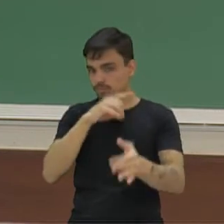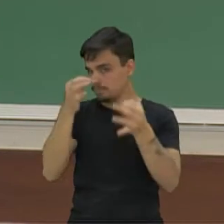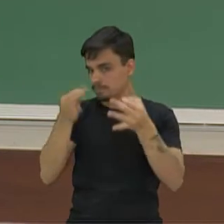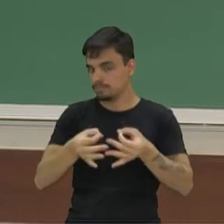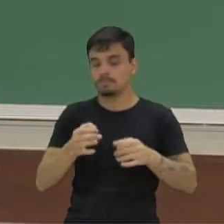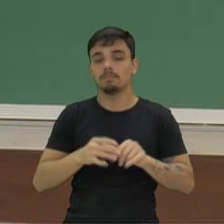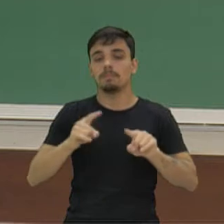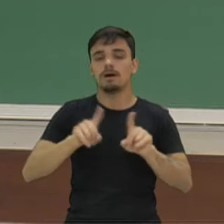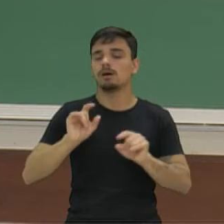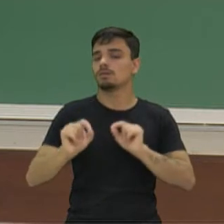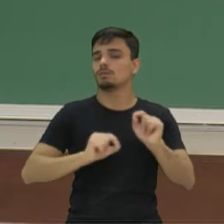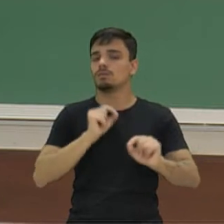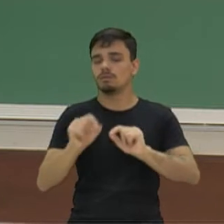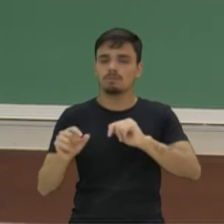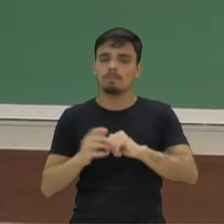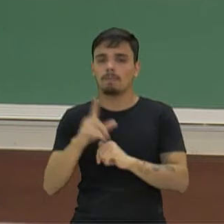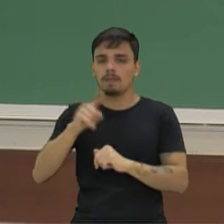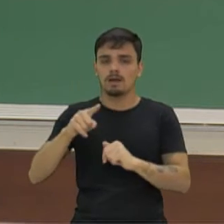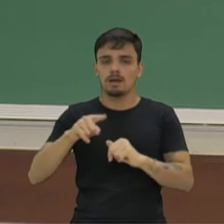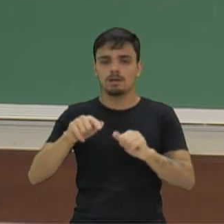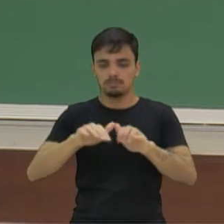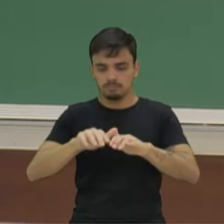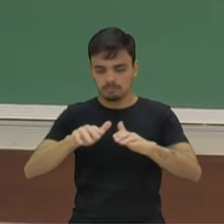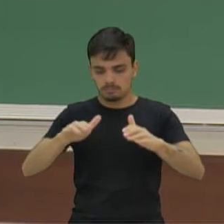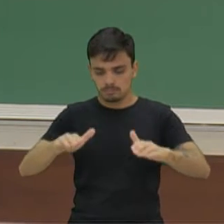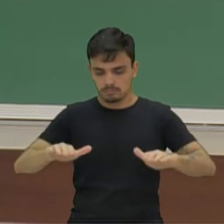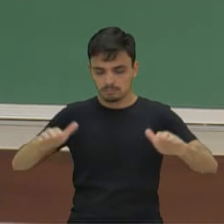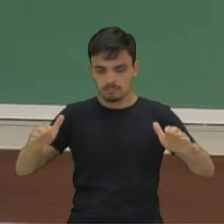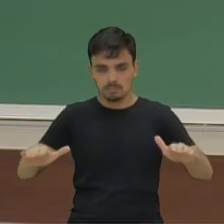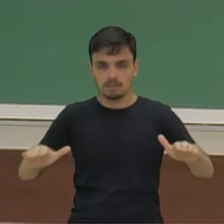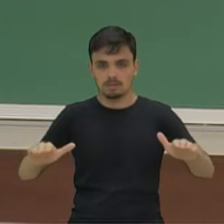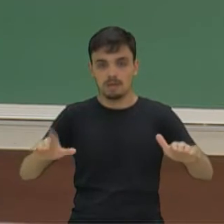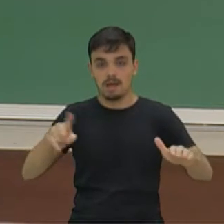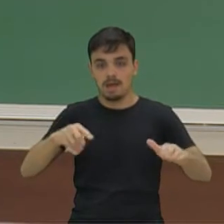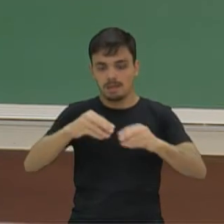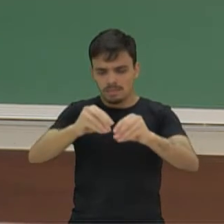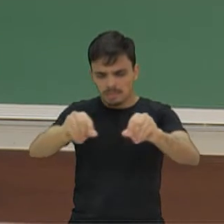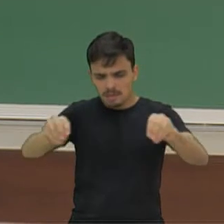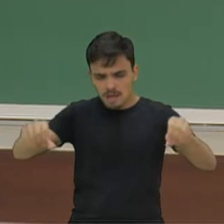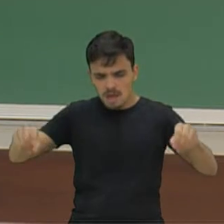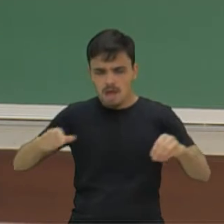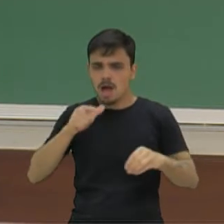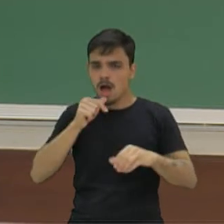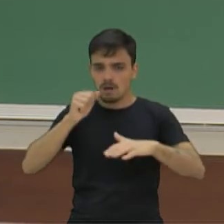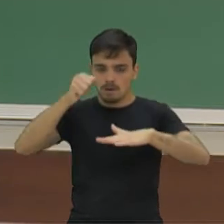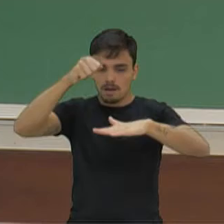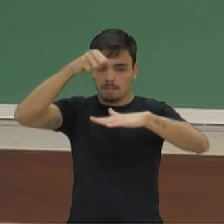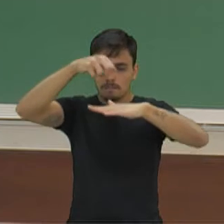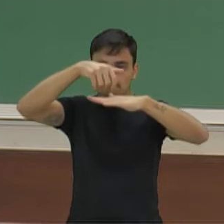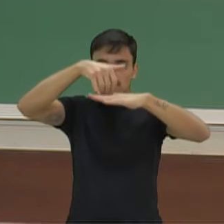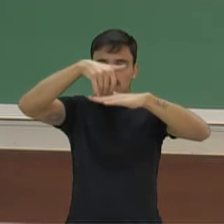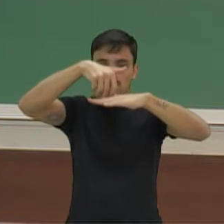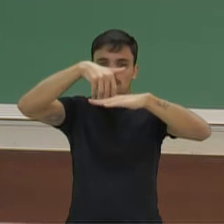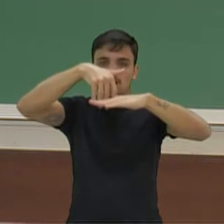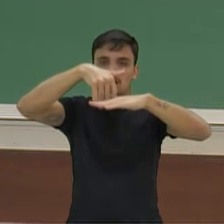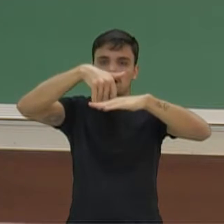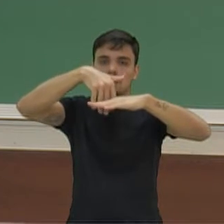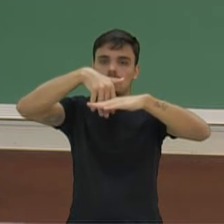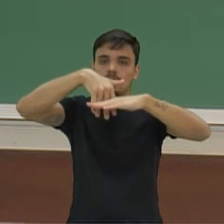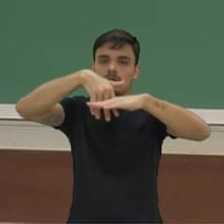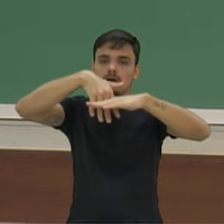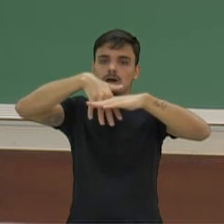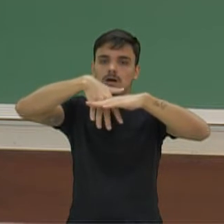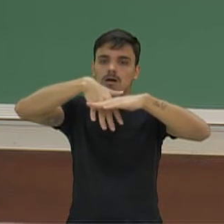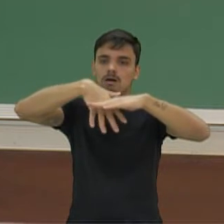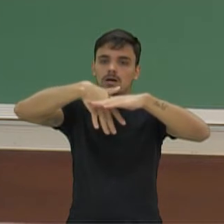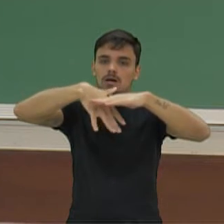é terra, o que acontece? A água infiltra lentamente. Demorará meses para chegar no rio. Então,